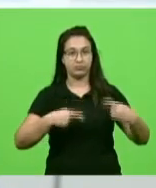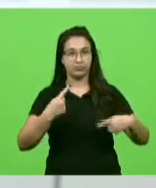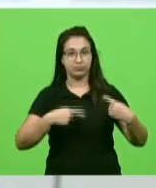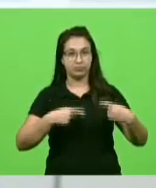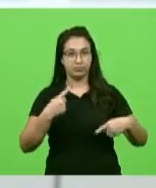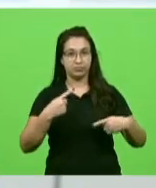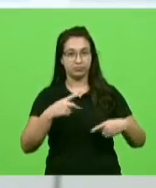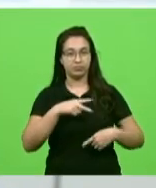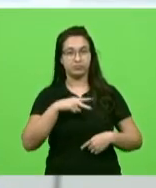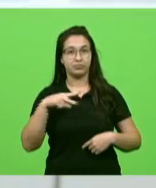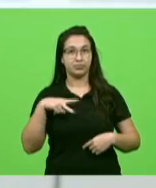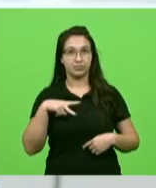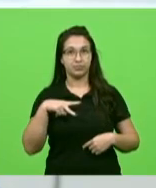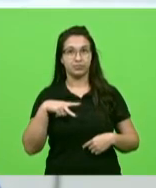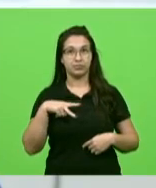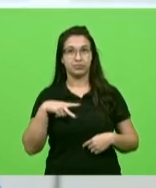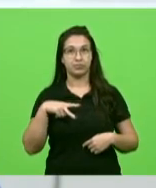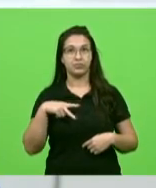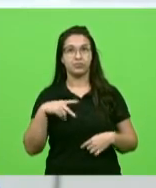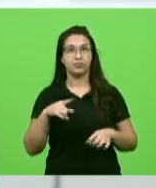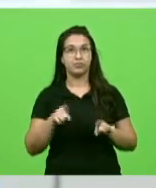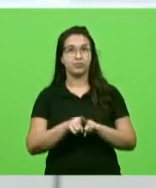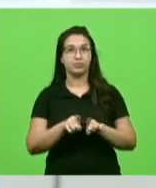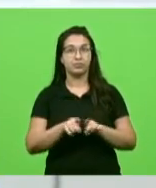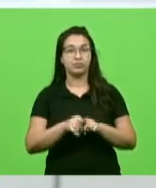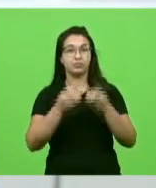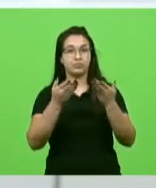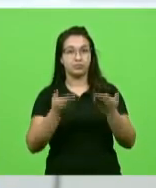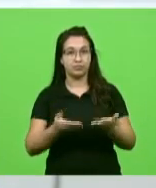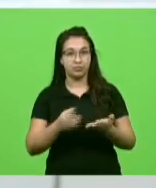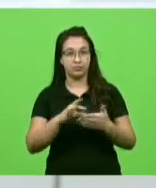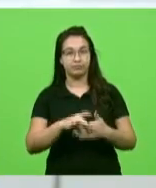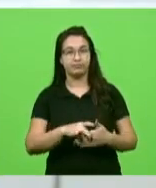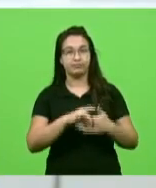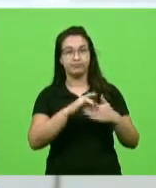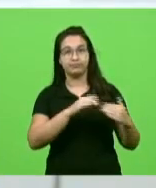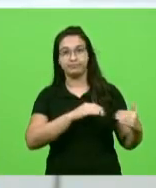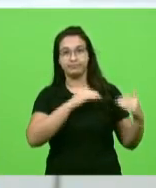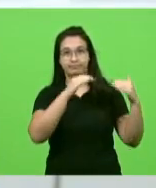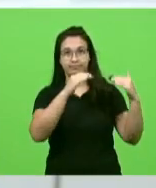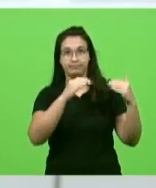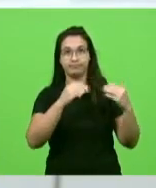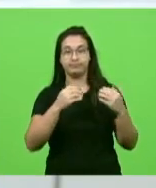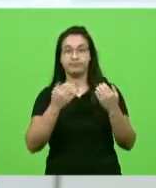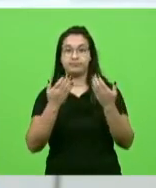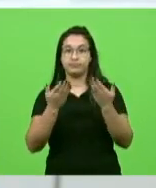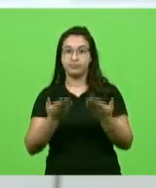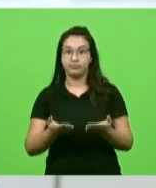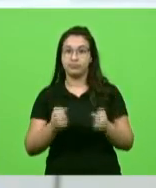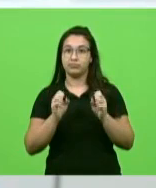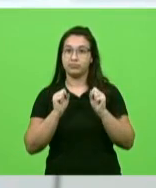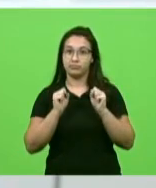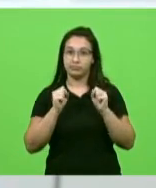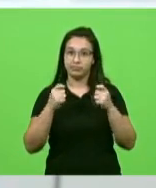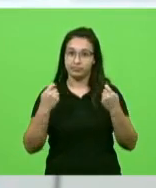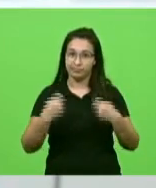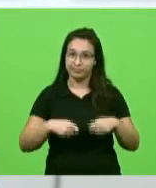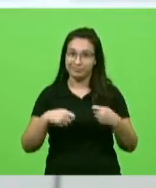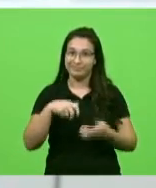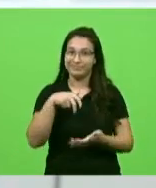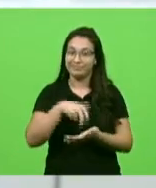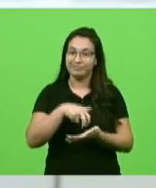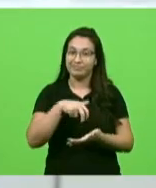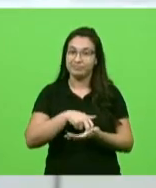e competências no pagamento e aqueles da posição de chefia o poder-dever de agir quando